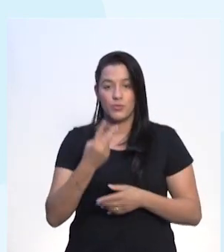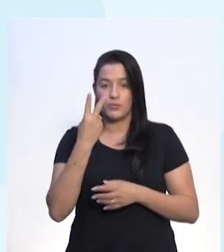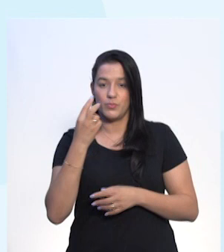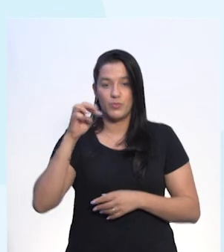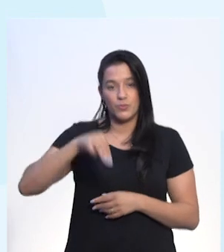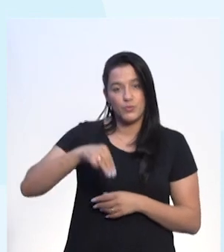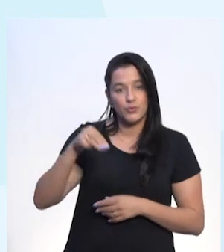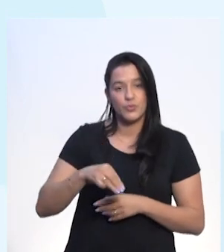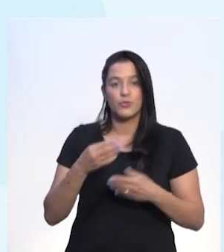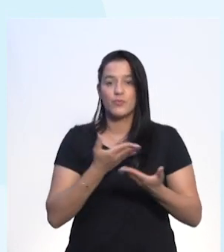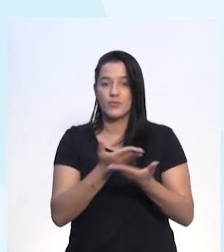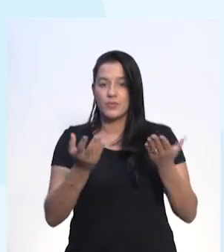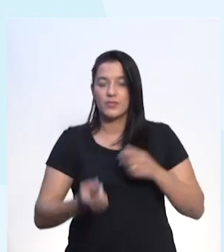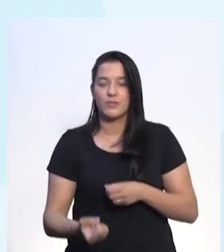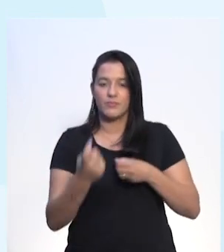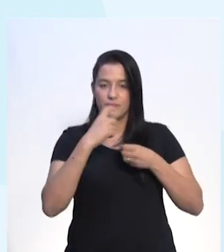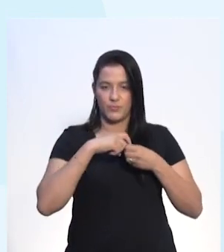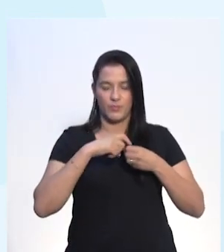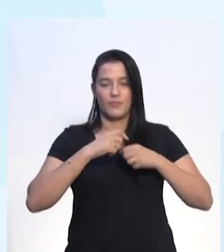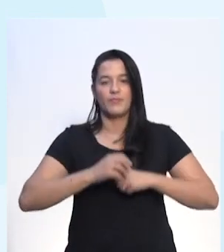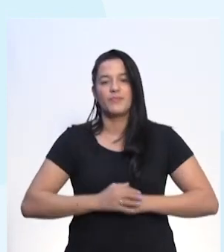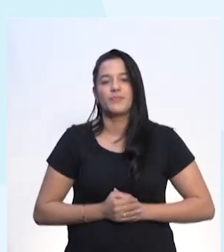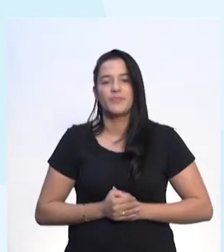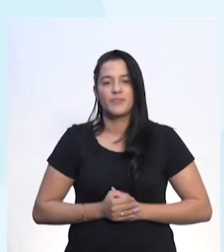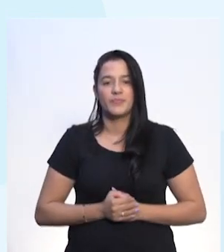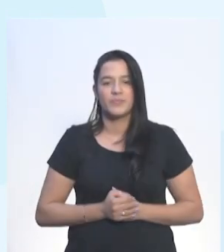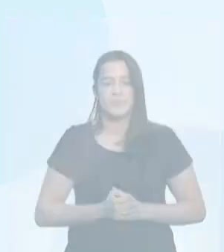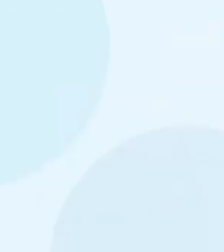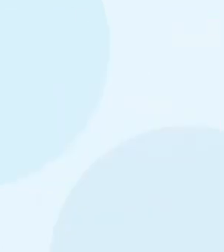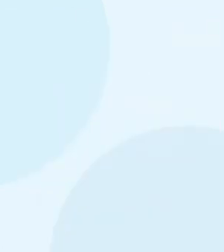vocês responderem e a gente já volta.